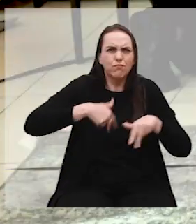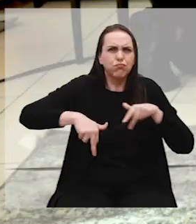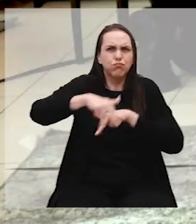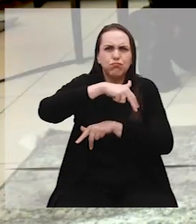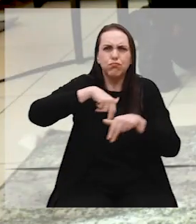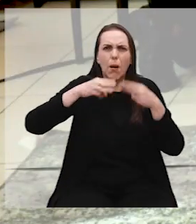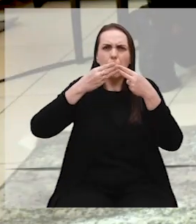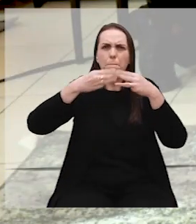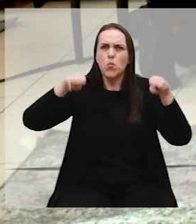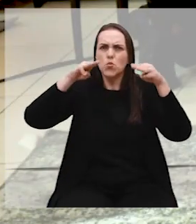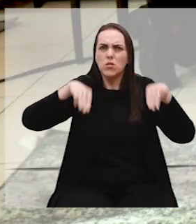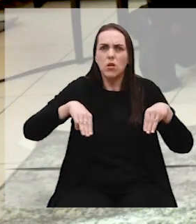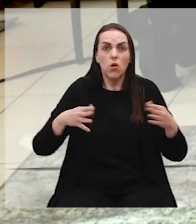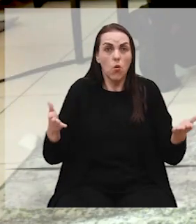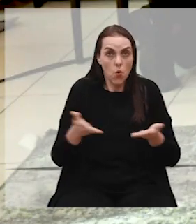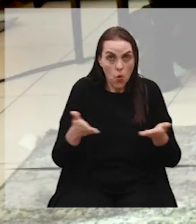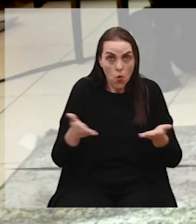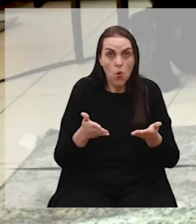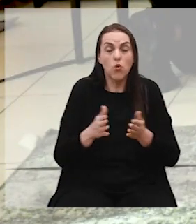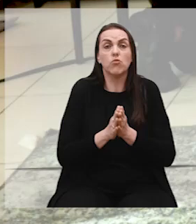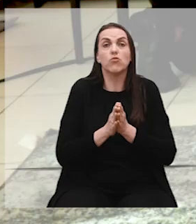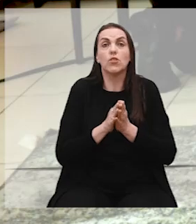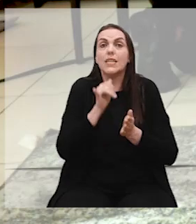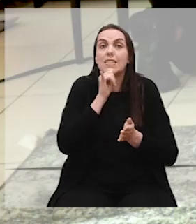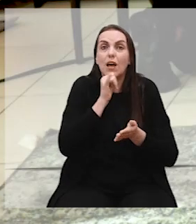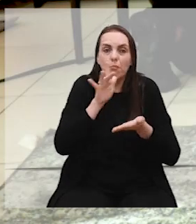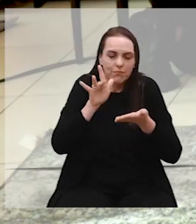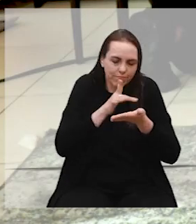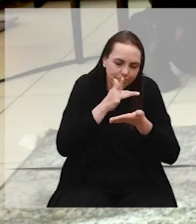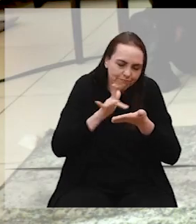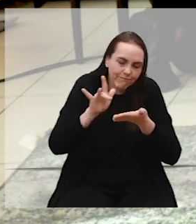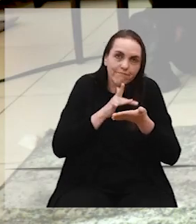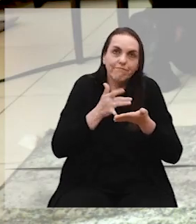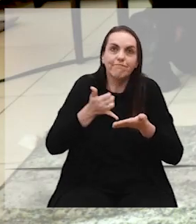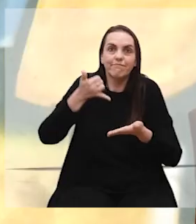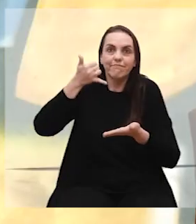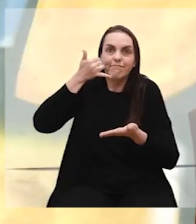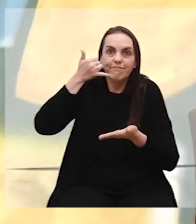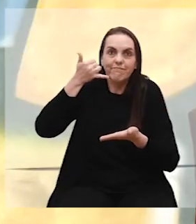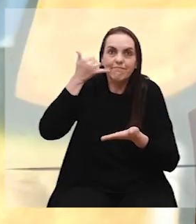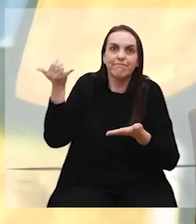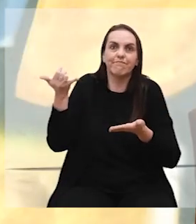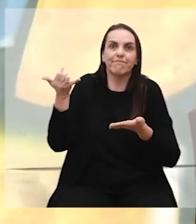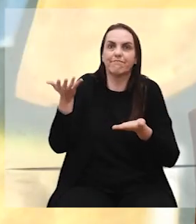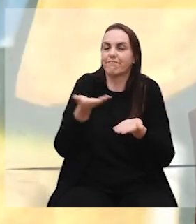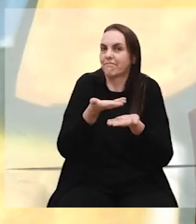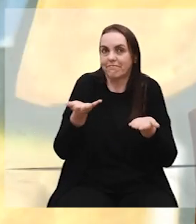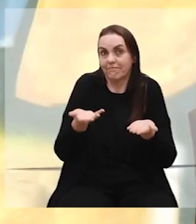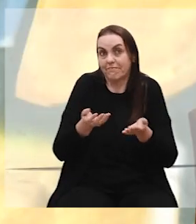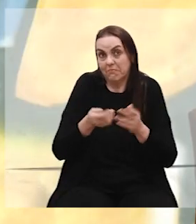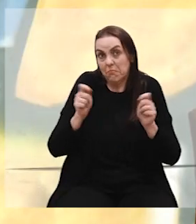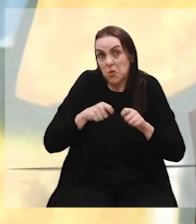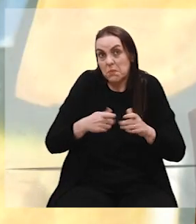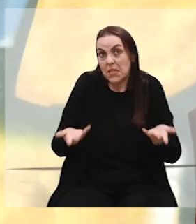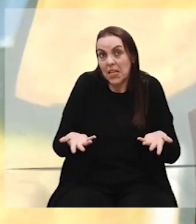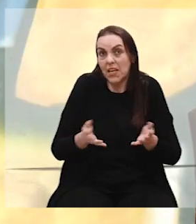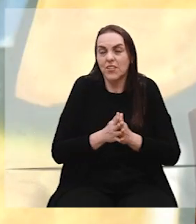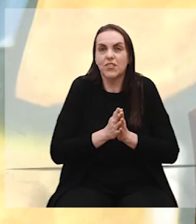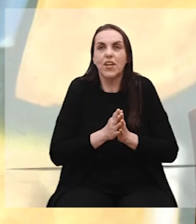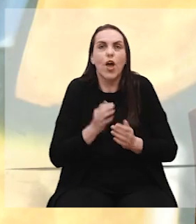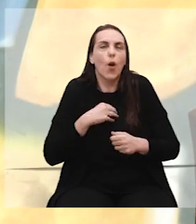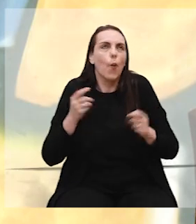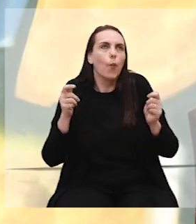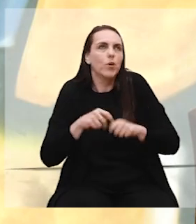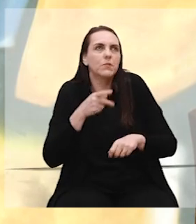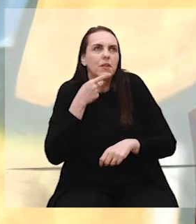em vários museus hoje, no laptop, no celular. Eu posso